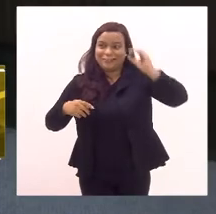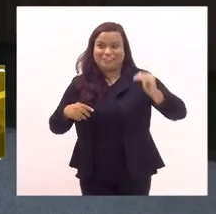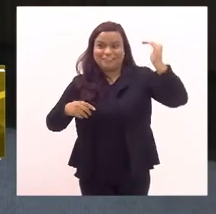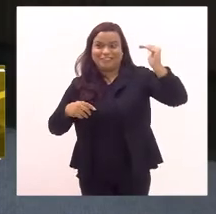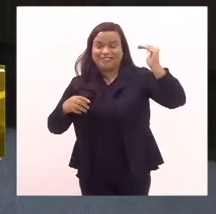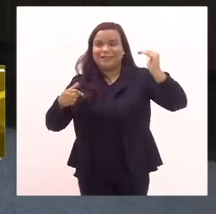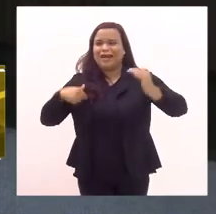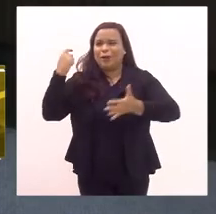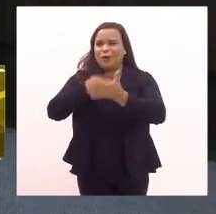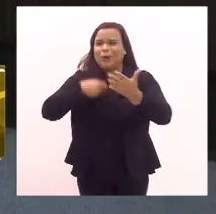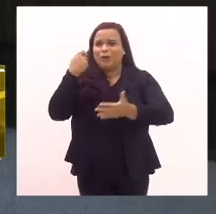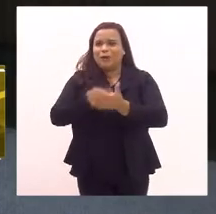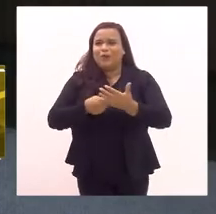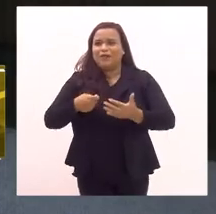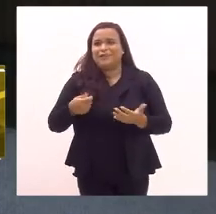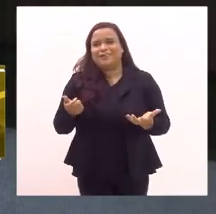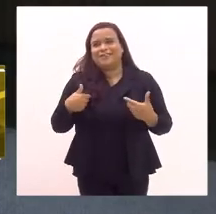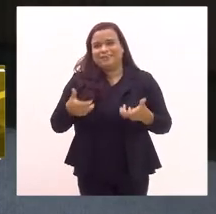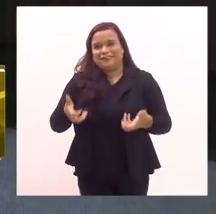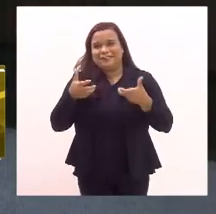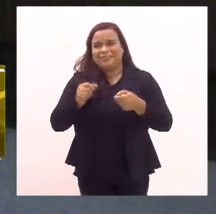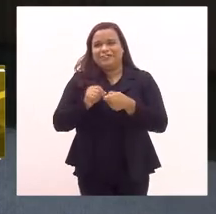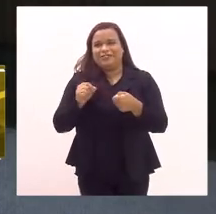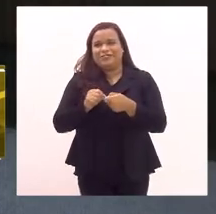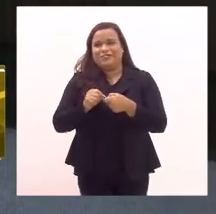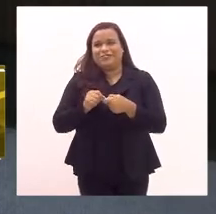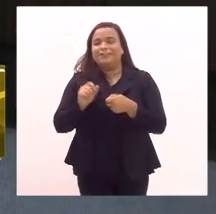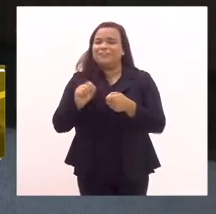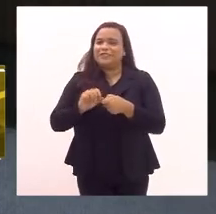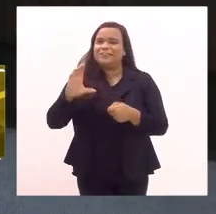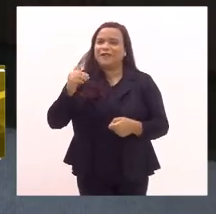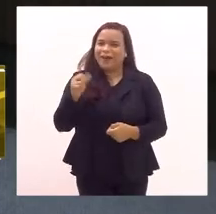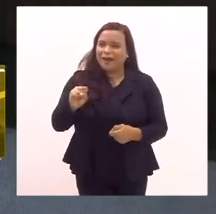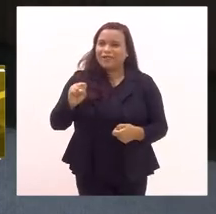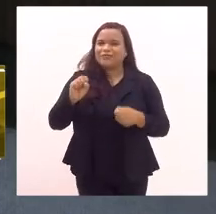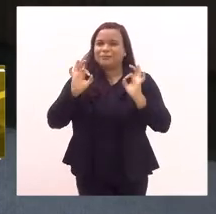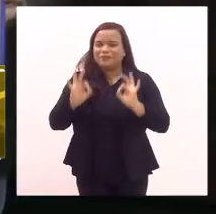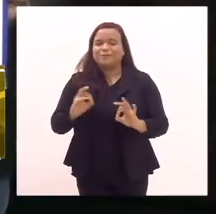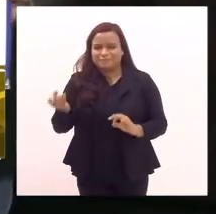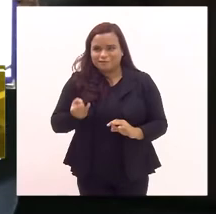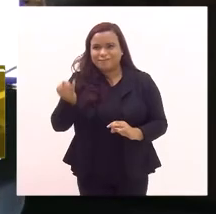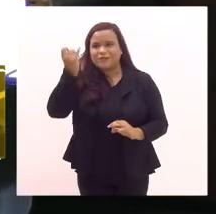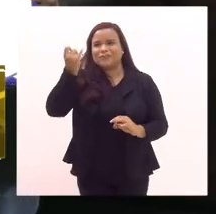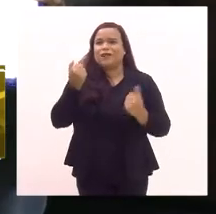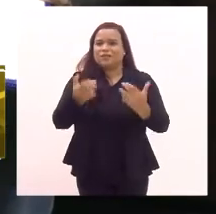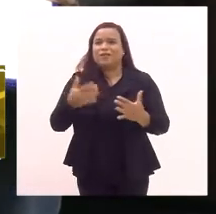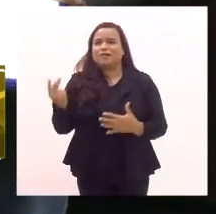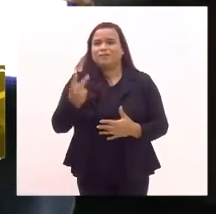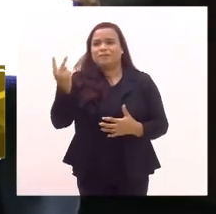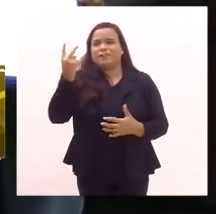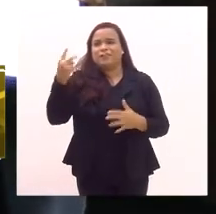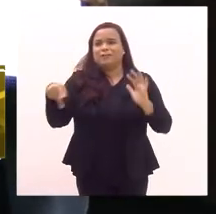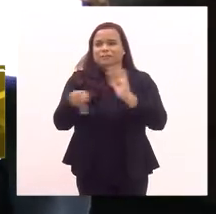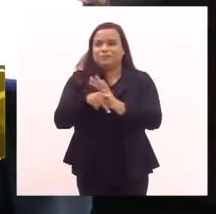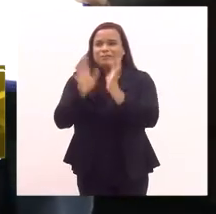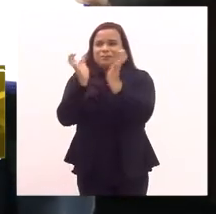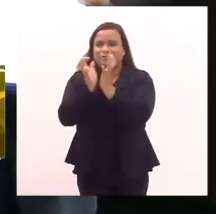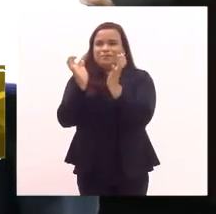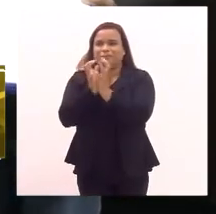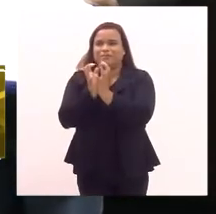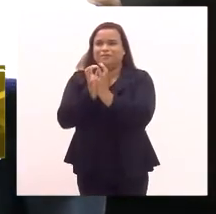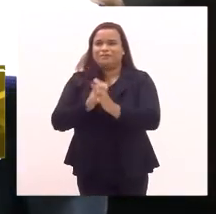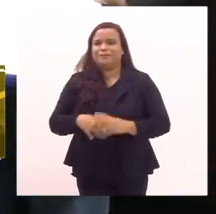coisa que eu lutei muito, exatamente para que pudesse fazer o CAIS. É importante a valorização da nossa tropa. Evandro, uma